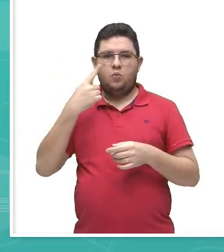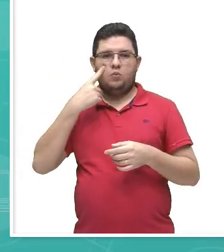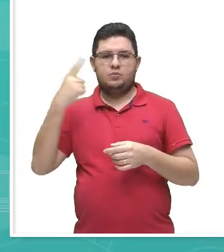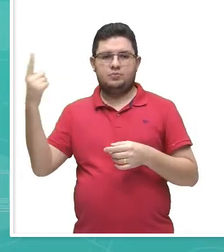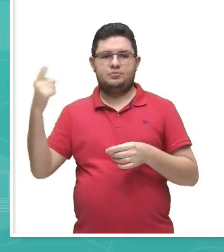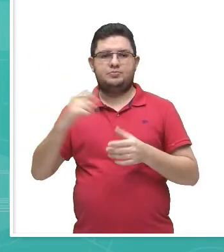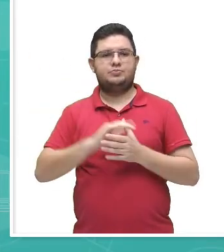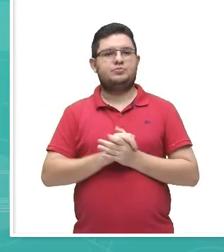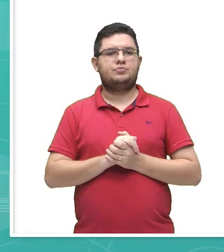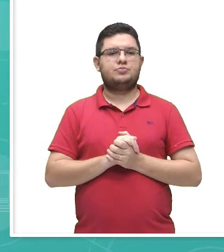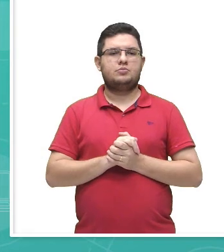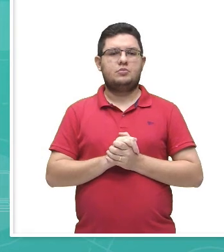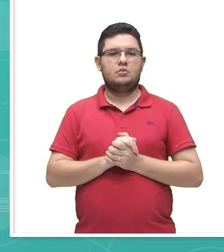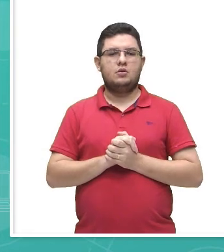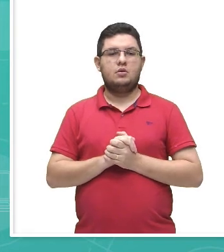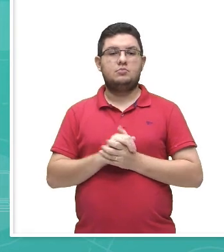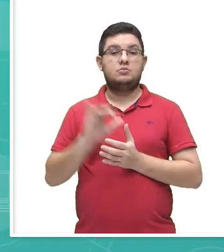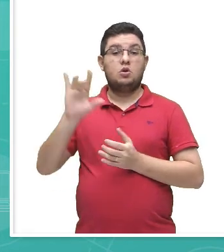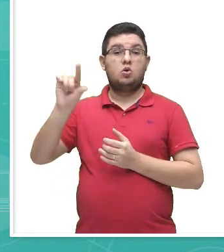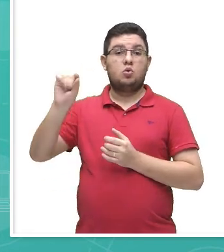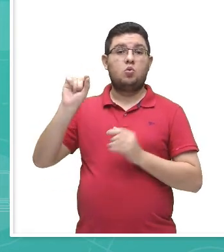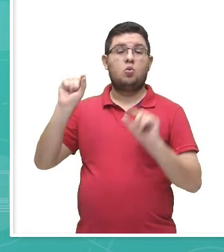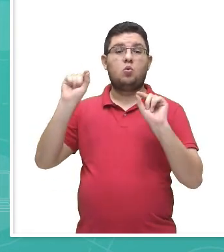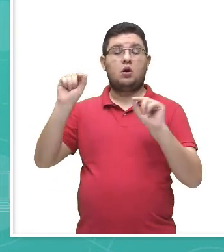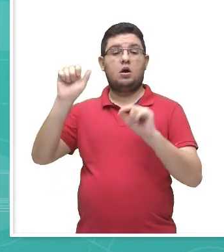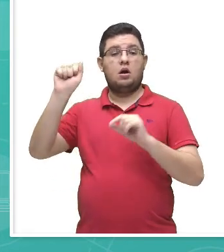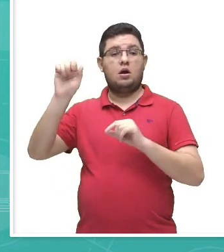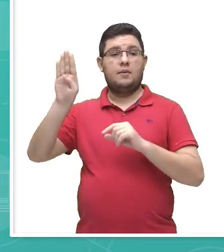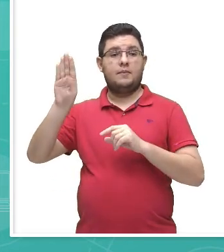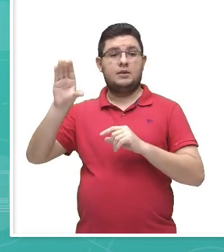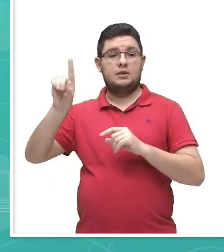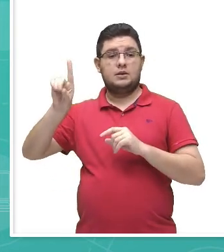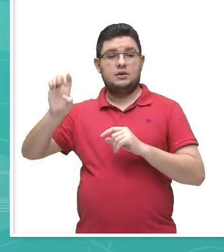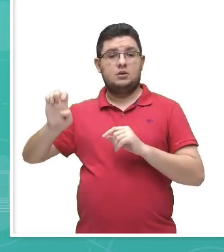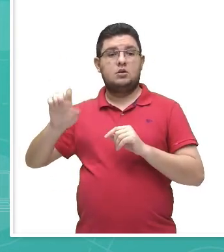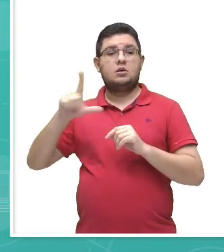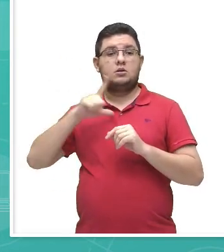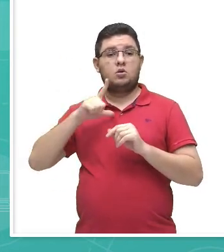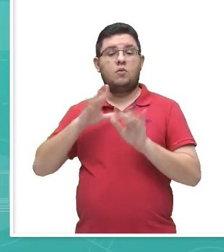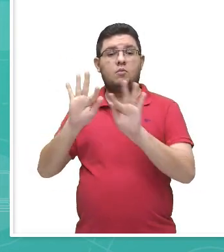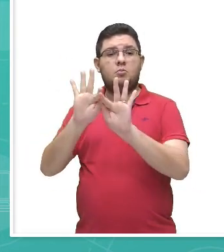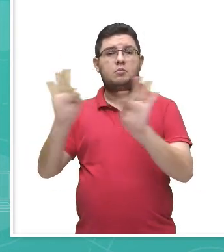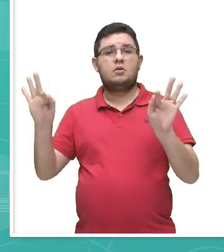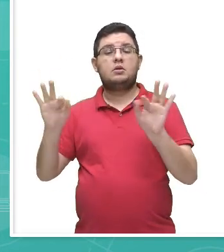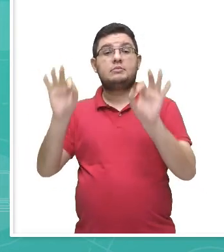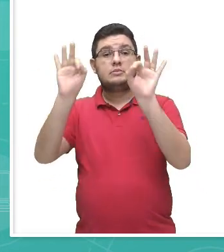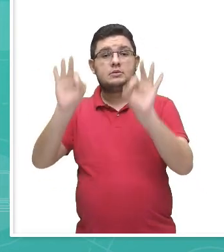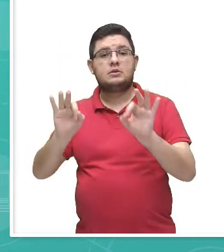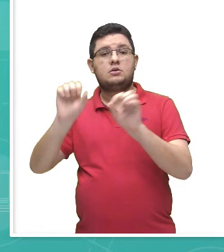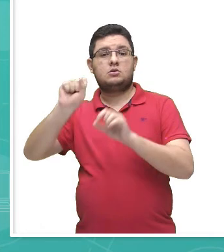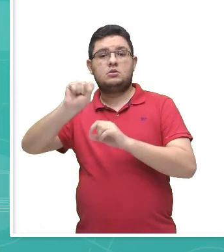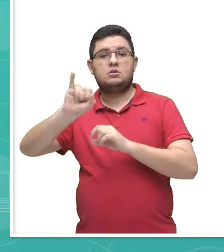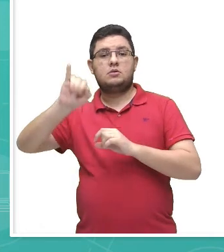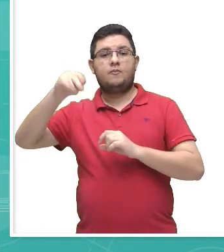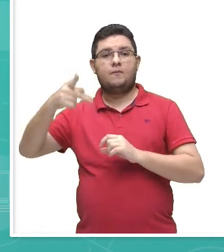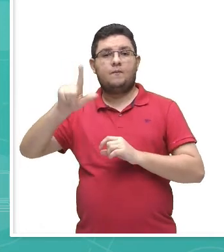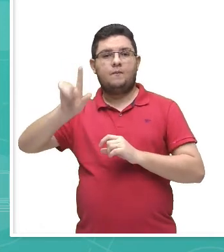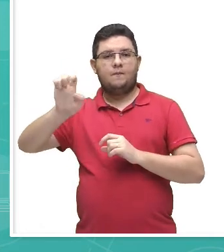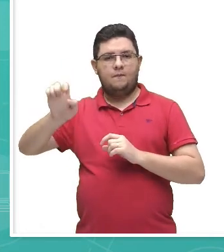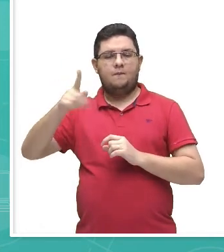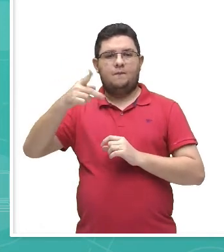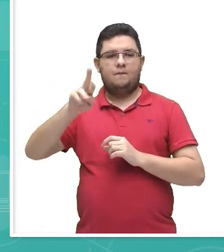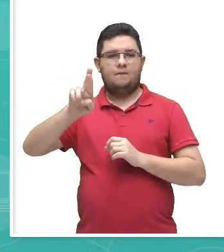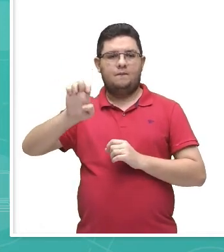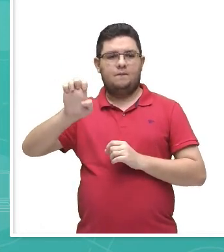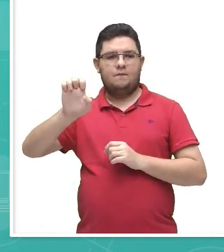quarta questão é a seguinte. Destaque a opção cuja frase está no Simple Present. Eu tenho 5 opções, 5 frases, e uma delas